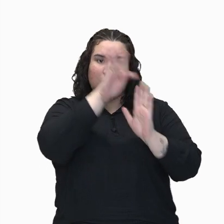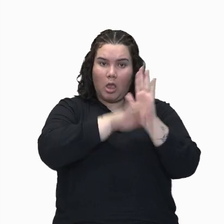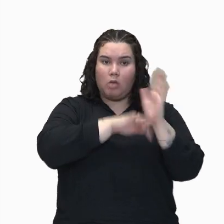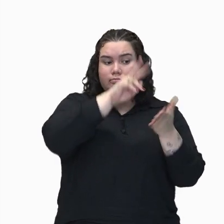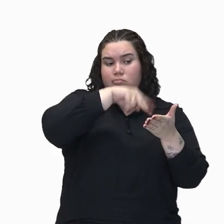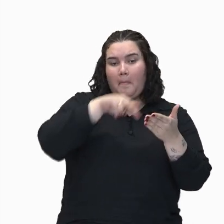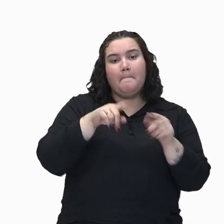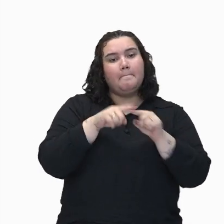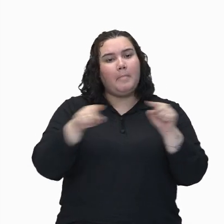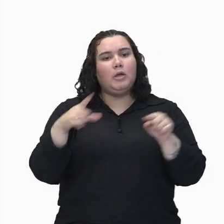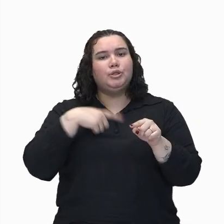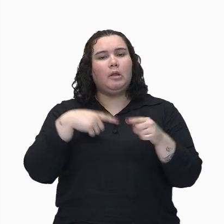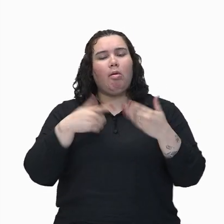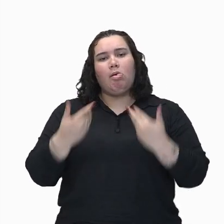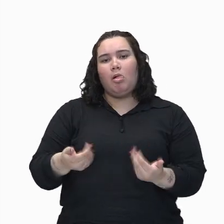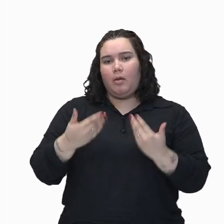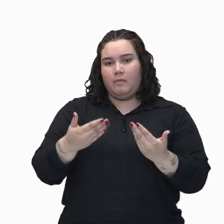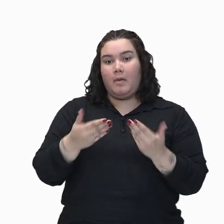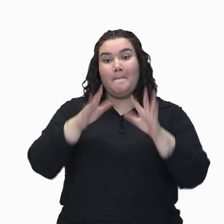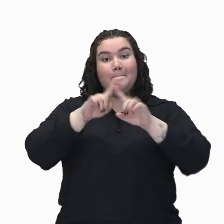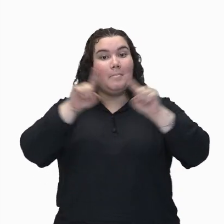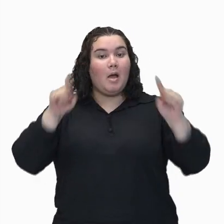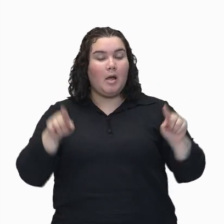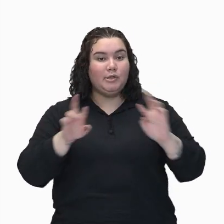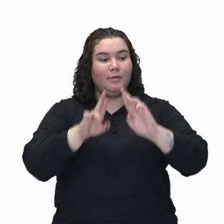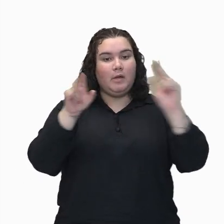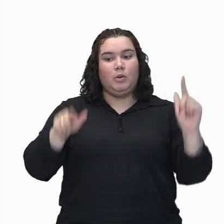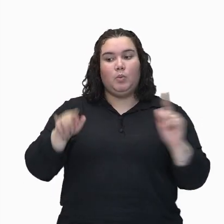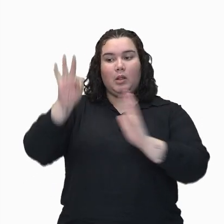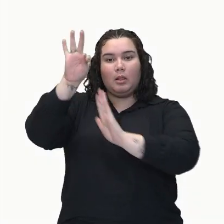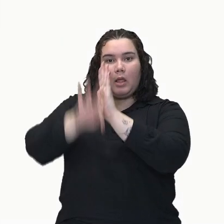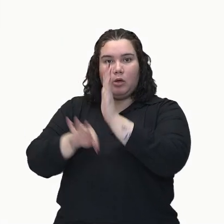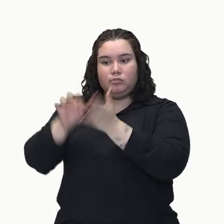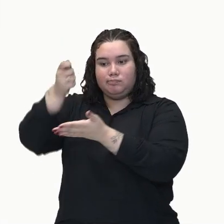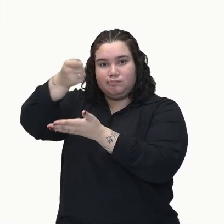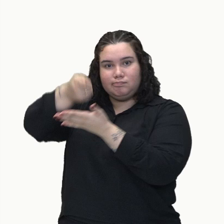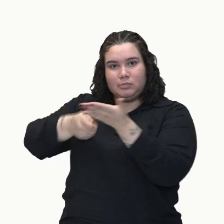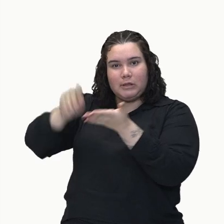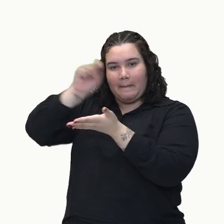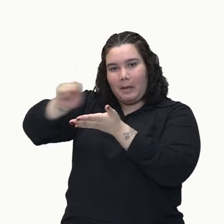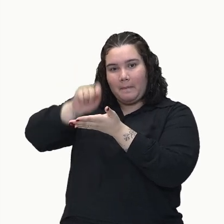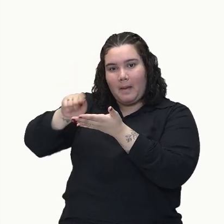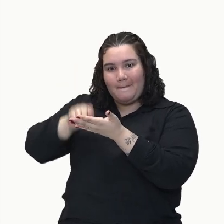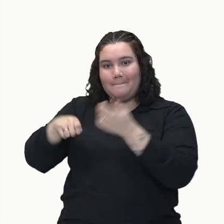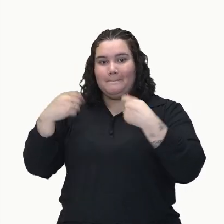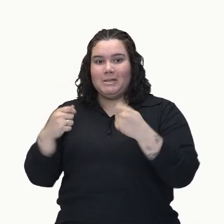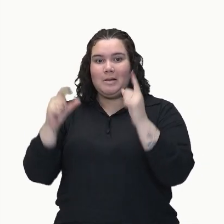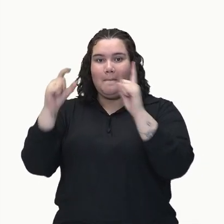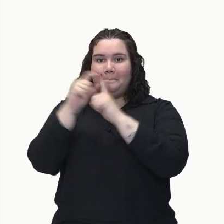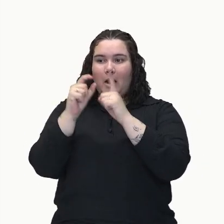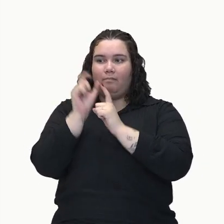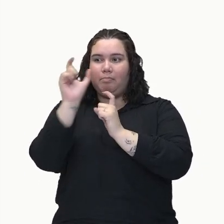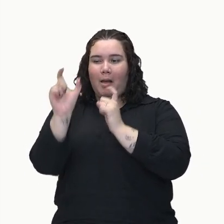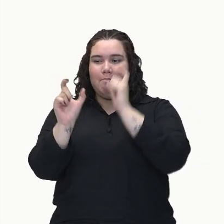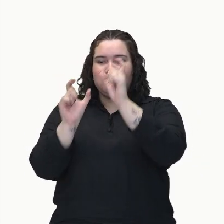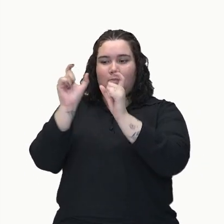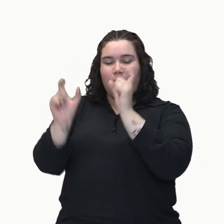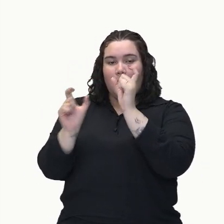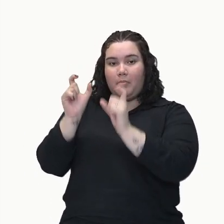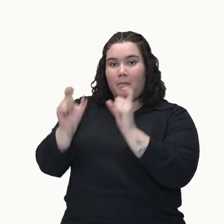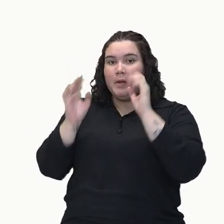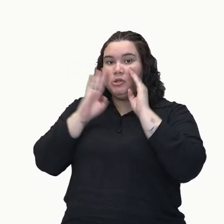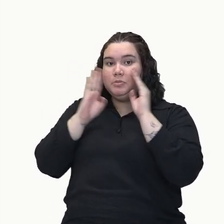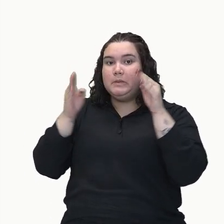um público. Então, o texto escrito requer mais atenção à seleção de palavras, até porque ele precisa atingir vários